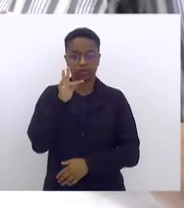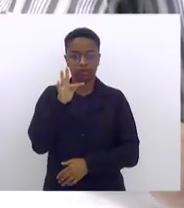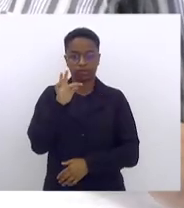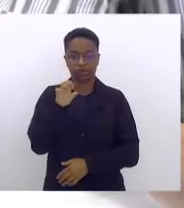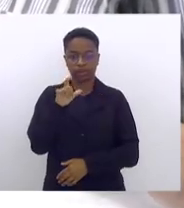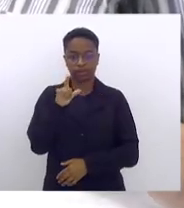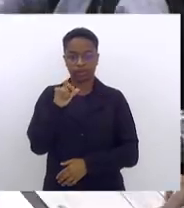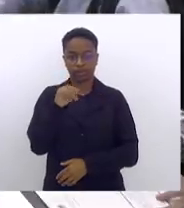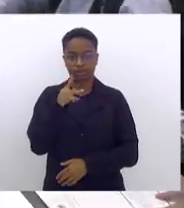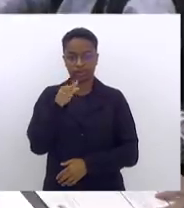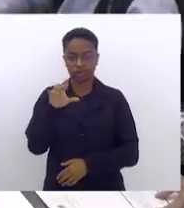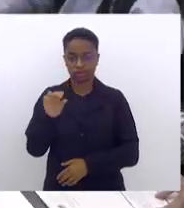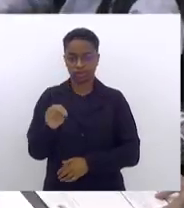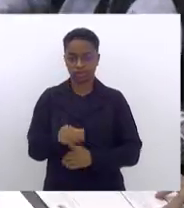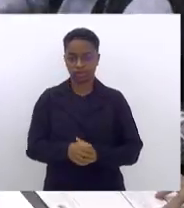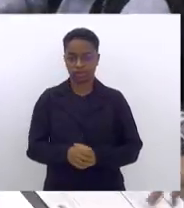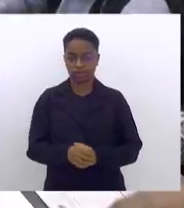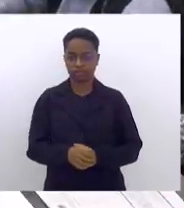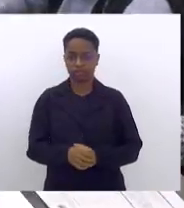Raves. Perfeito.